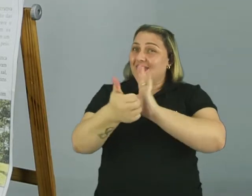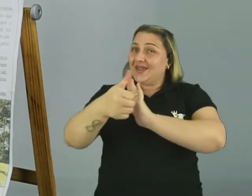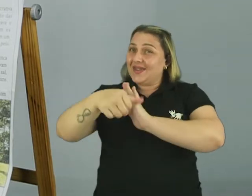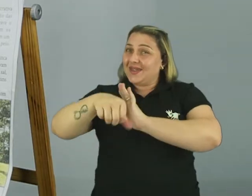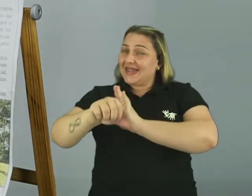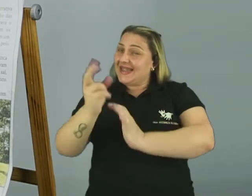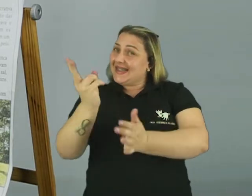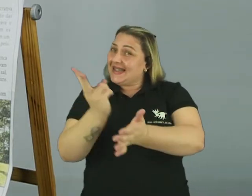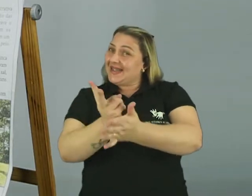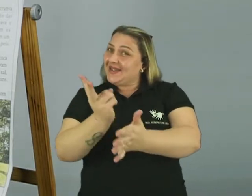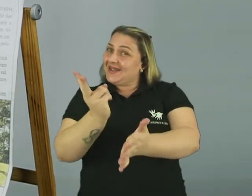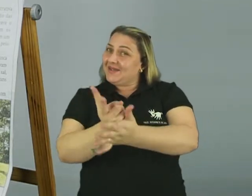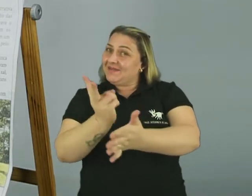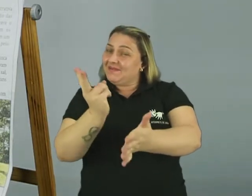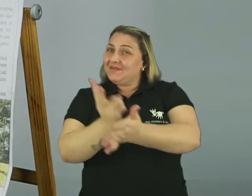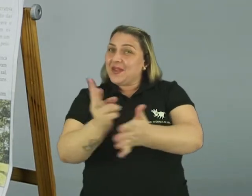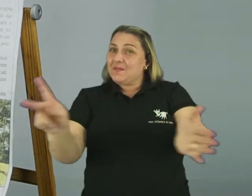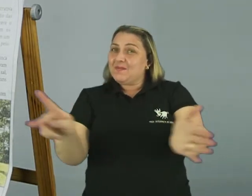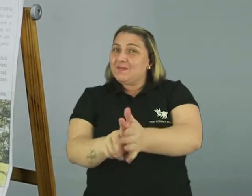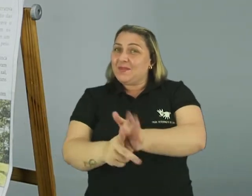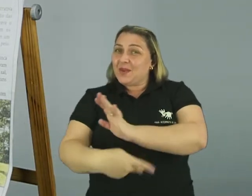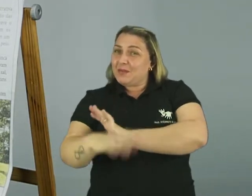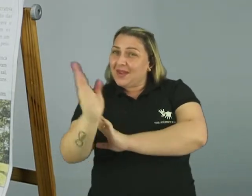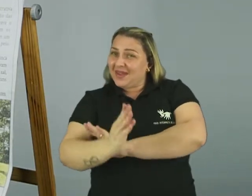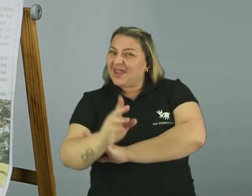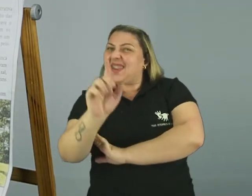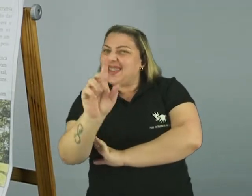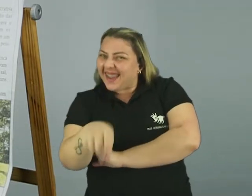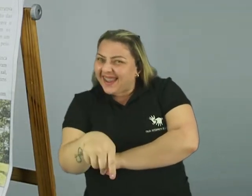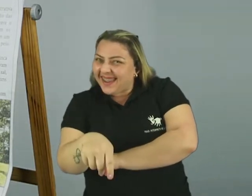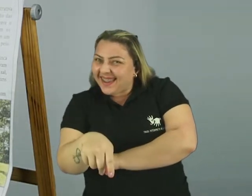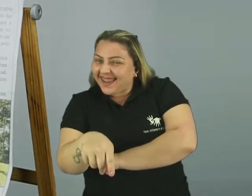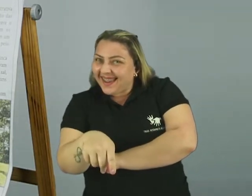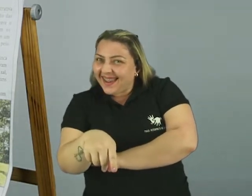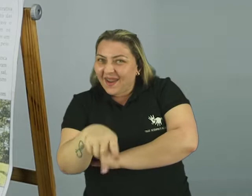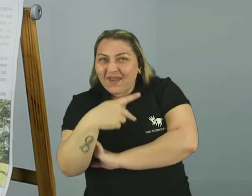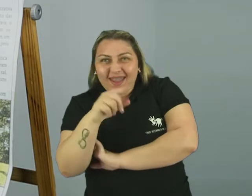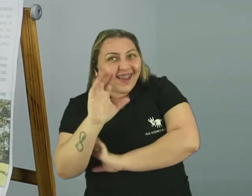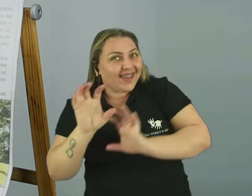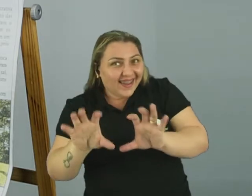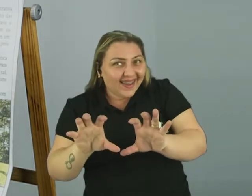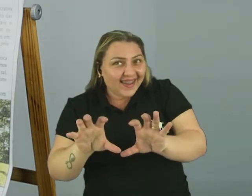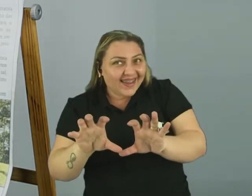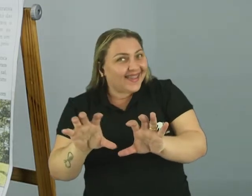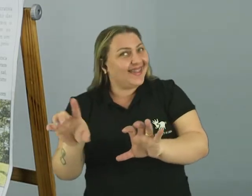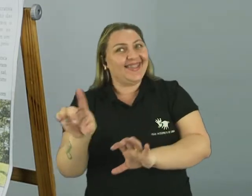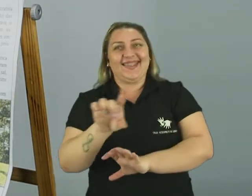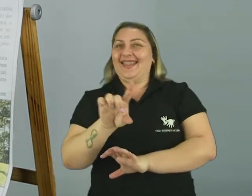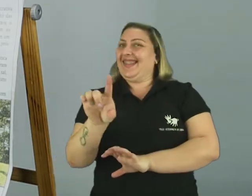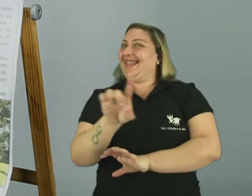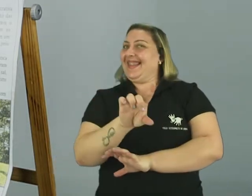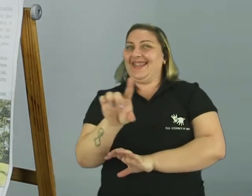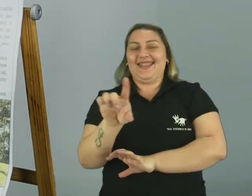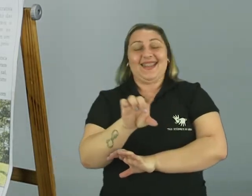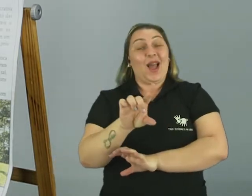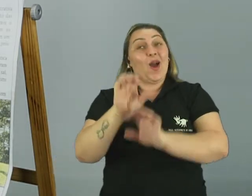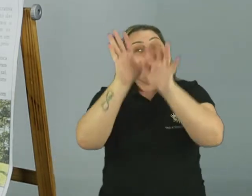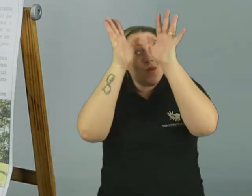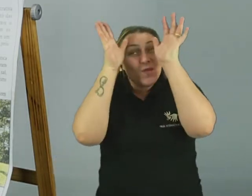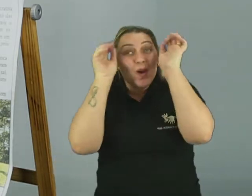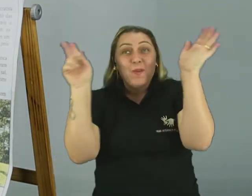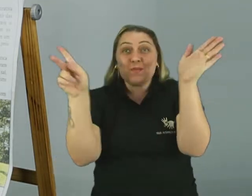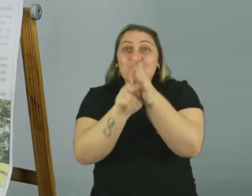ele sempre foi do Brasil, não é isso? Foi isso que eu falei? Não, o Acre